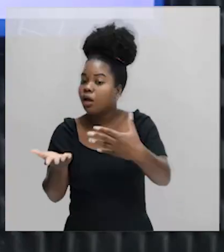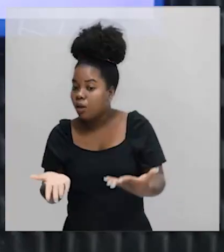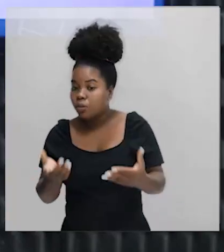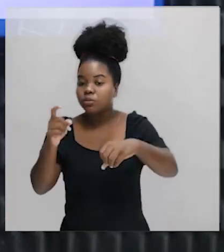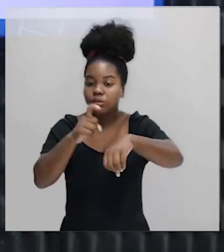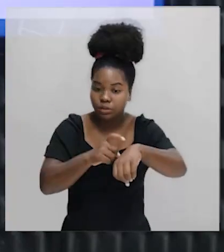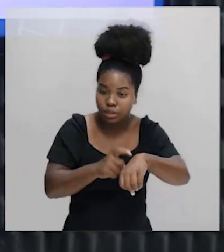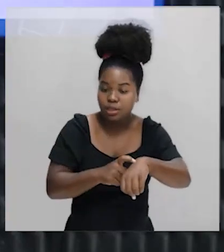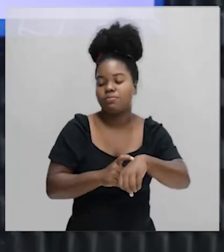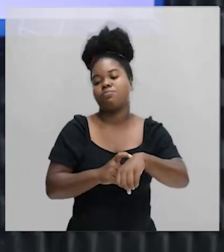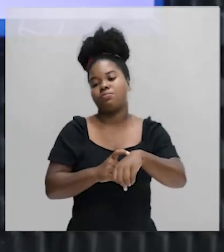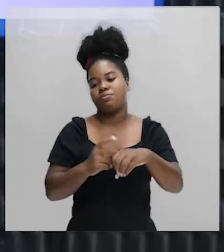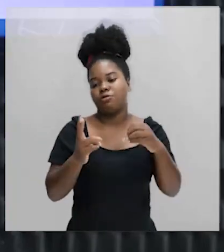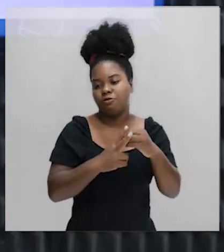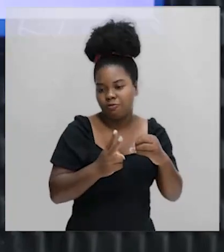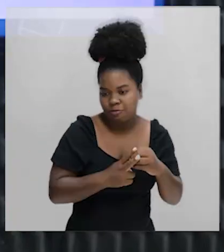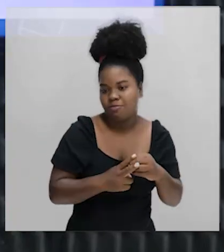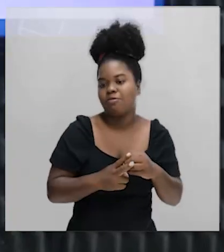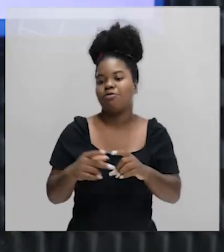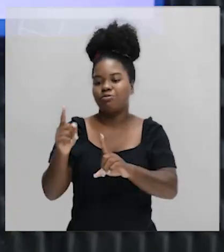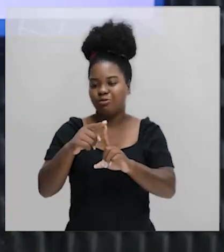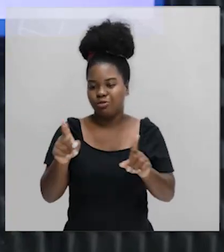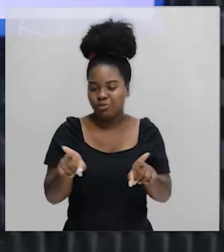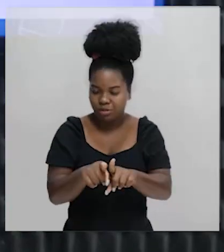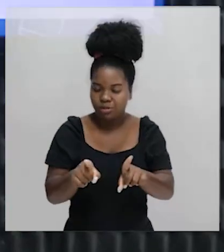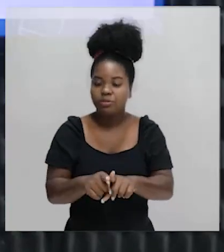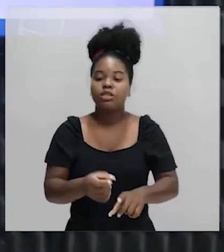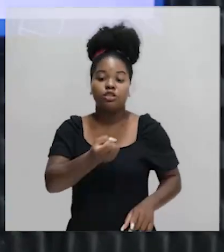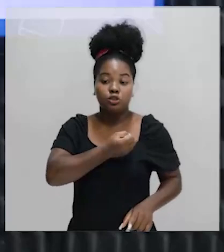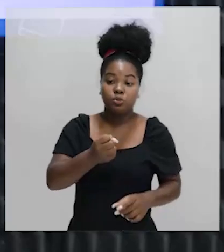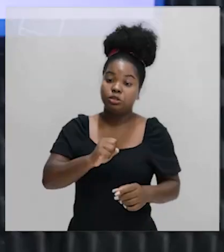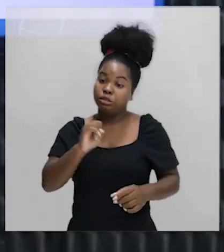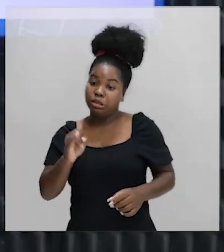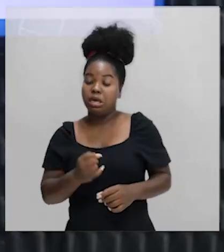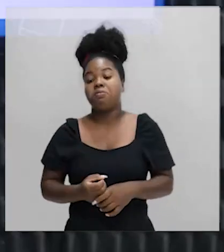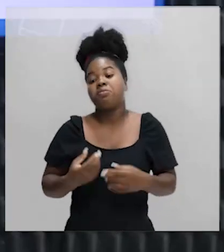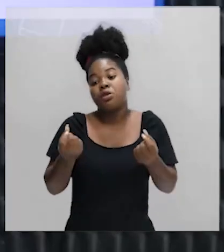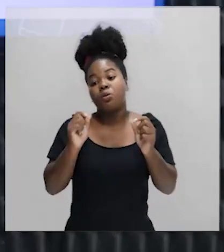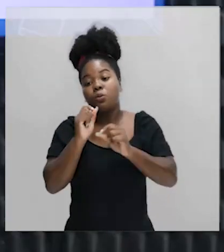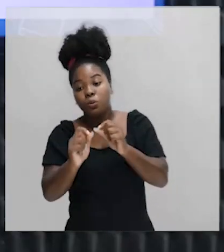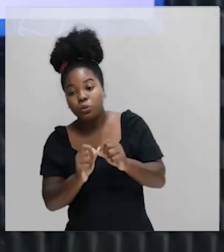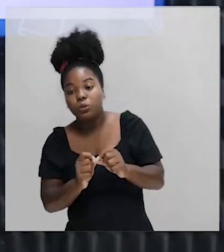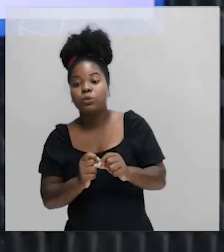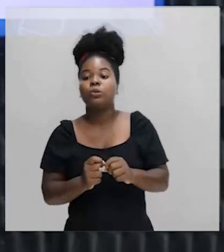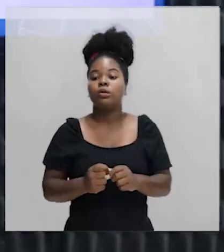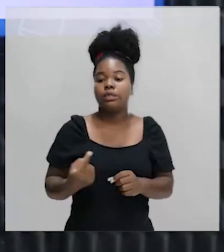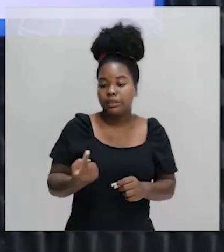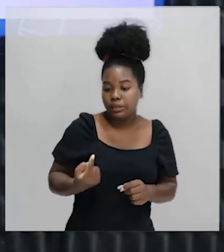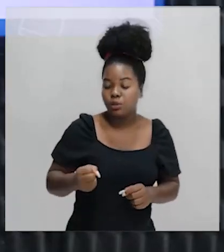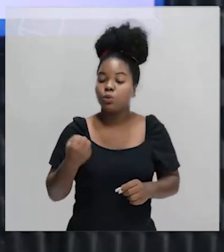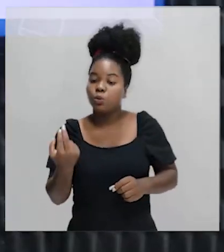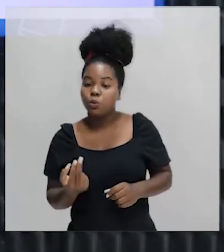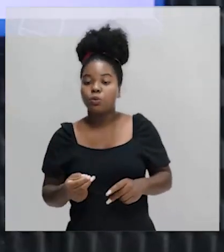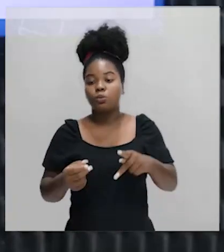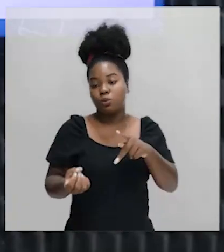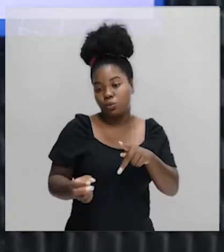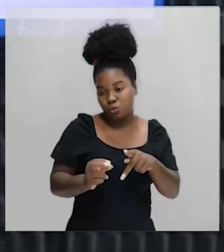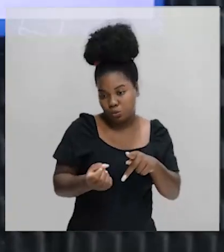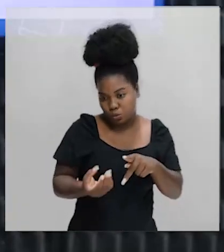pessoa gramatical, assim como o número também, se é singular ou plural. Aqui alguns exemplos,